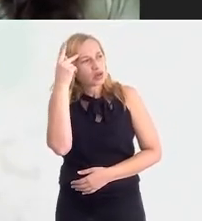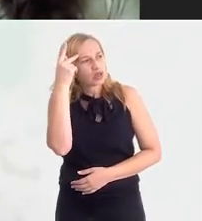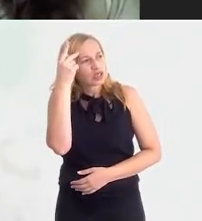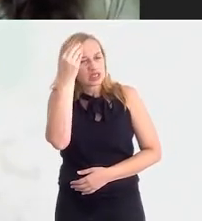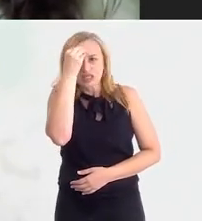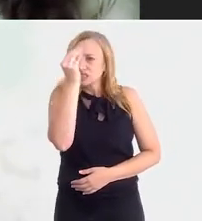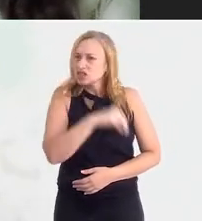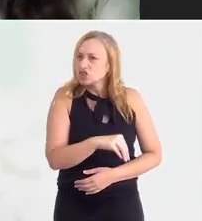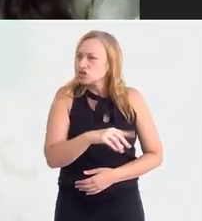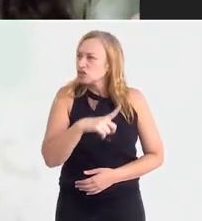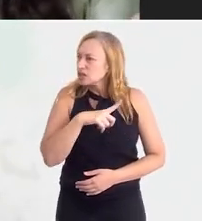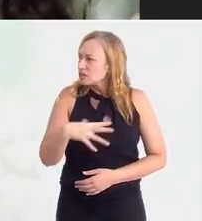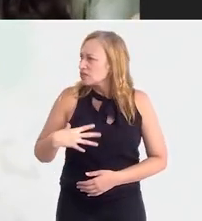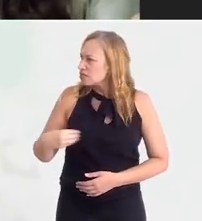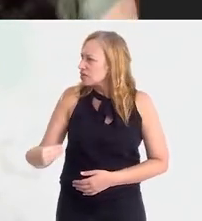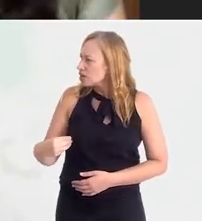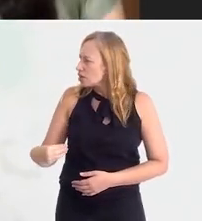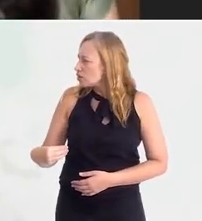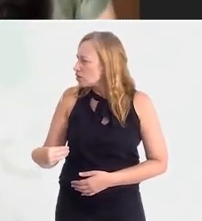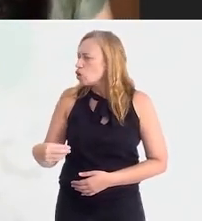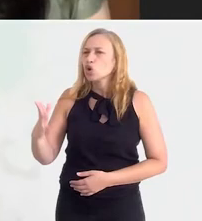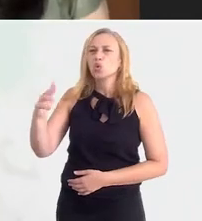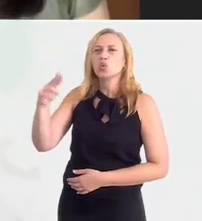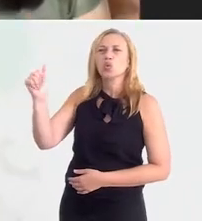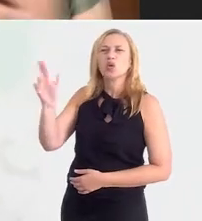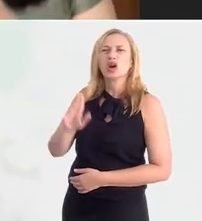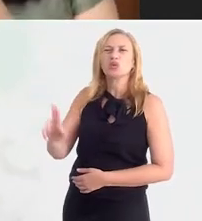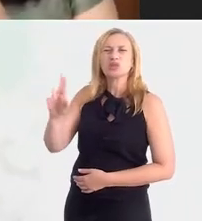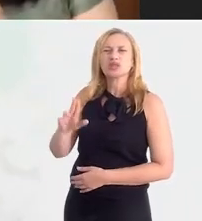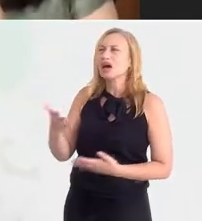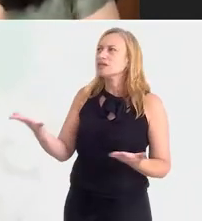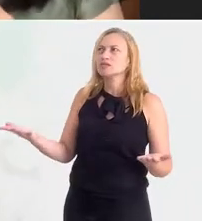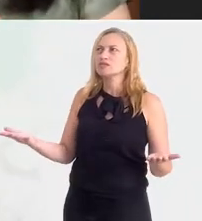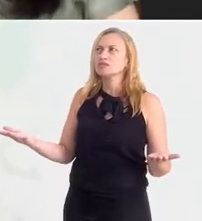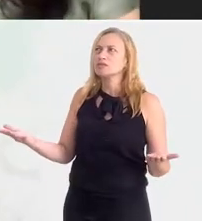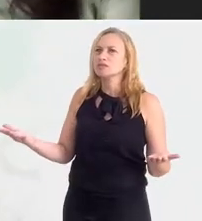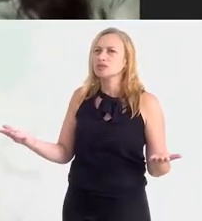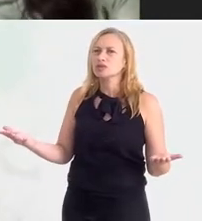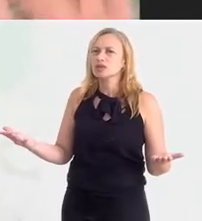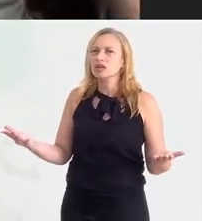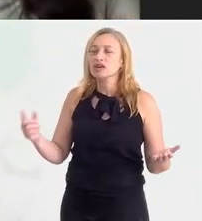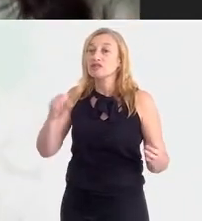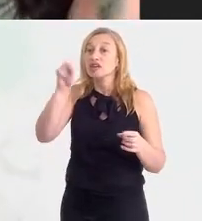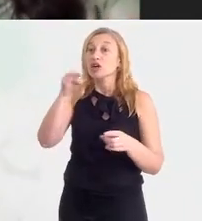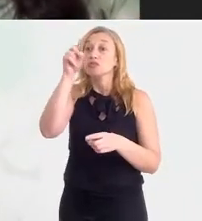filho, claro. enfim, nunca usados. Então tem Ou esses é ainda um microcontos, be... então ou eu